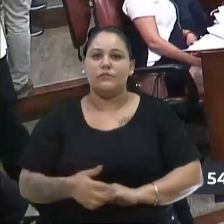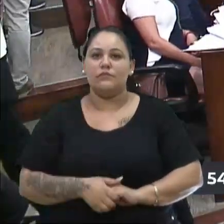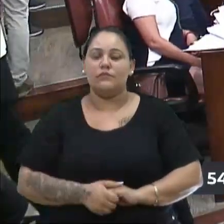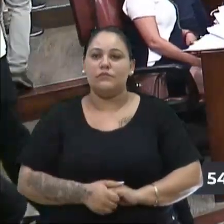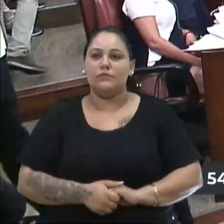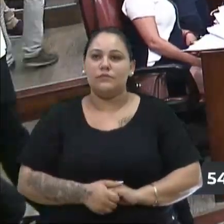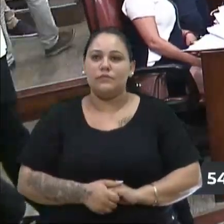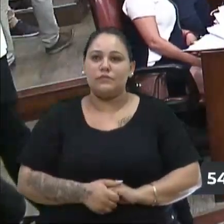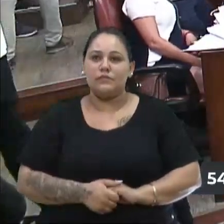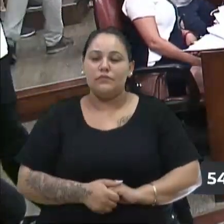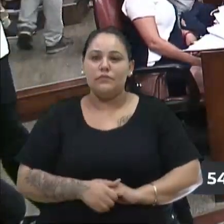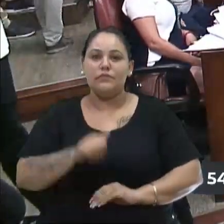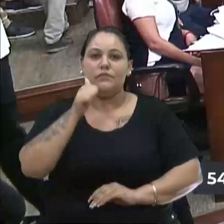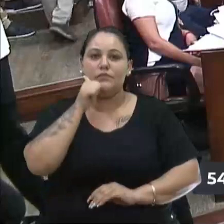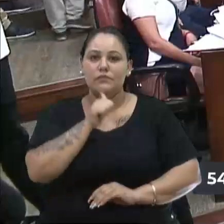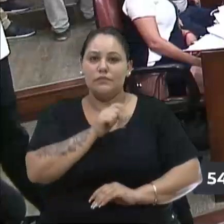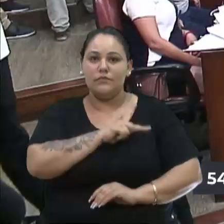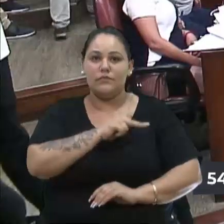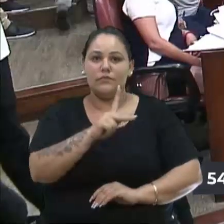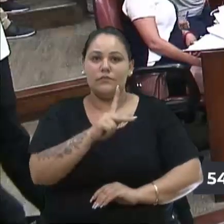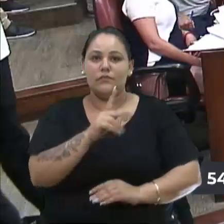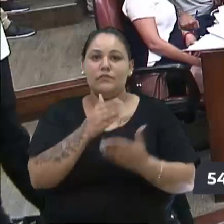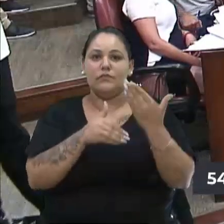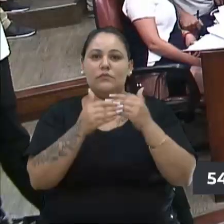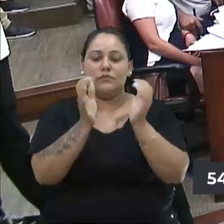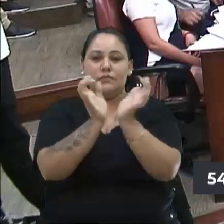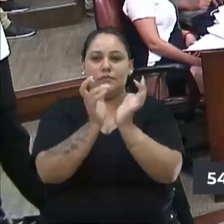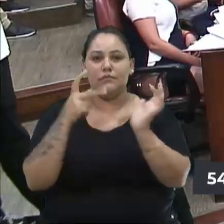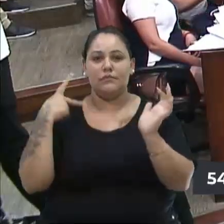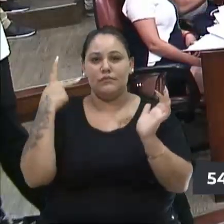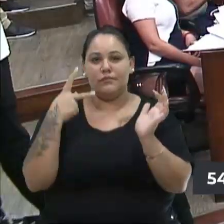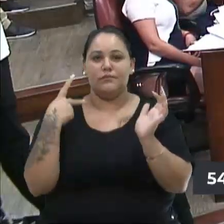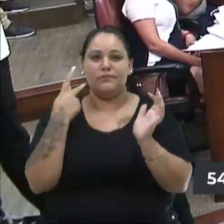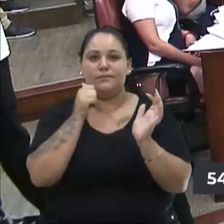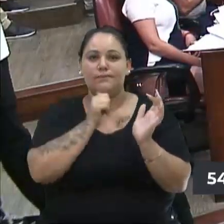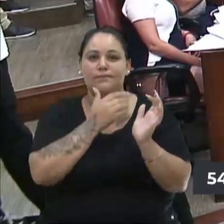Senhora presidente, colegas vereadores e vereadoras,